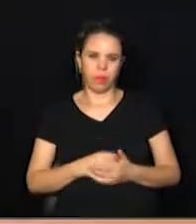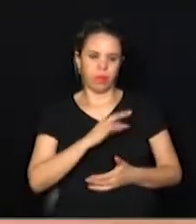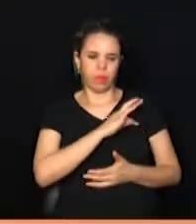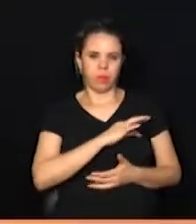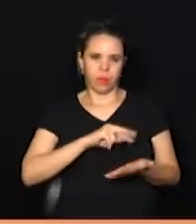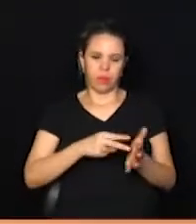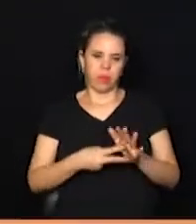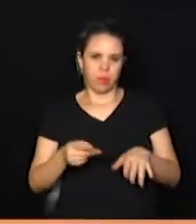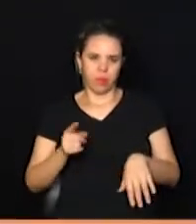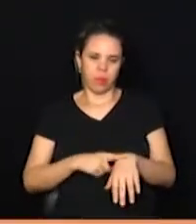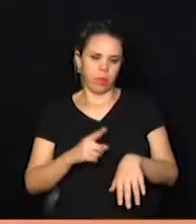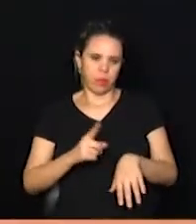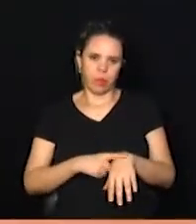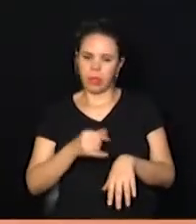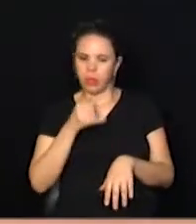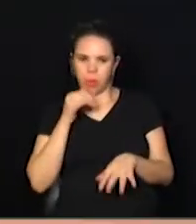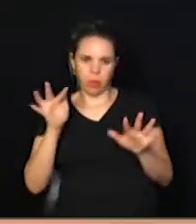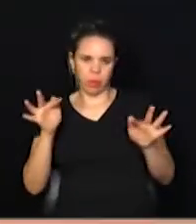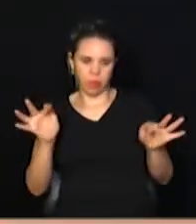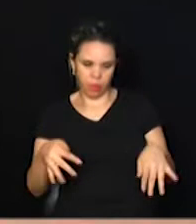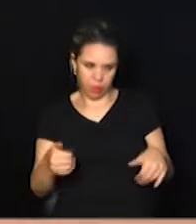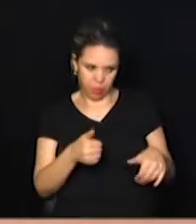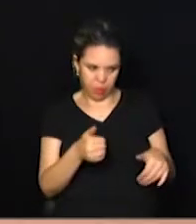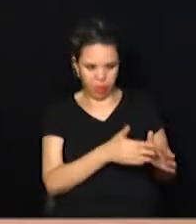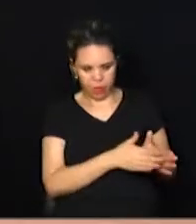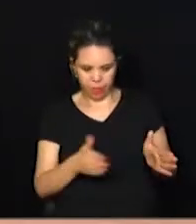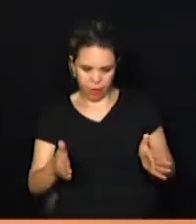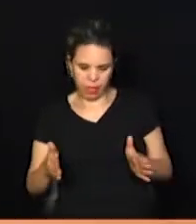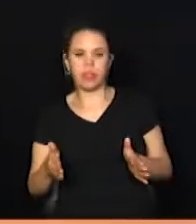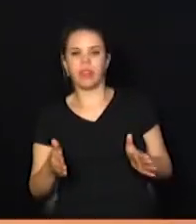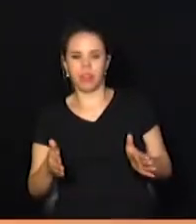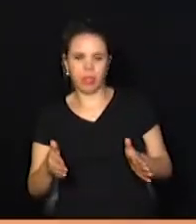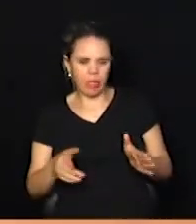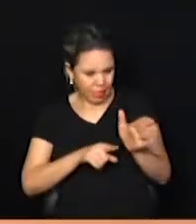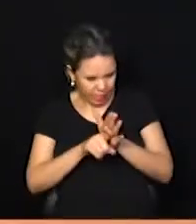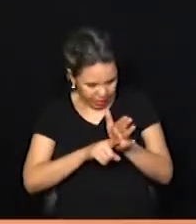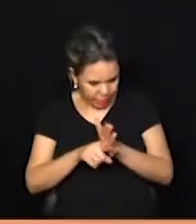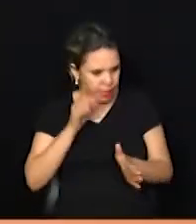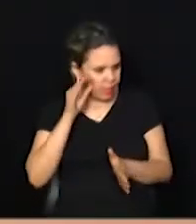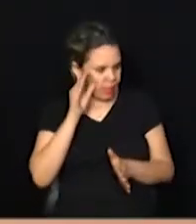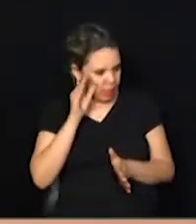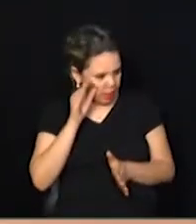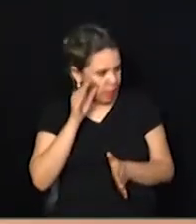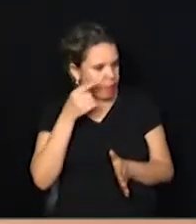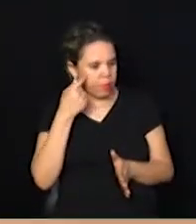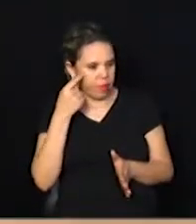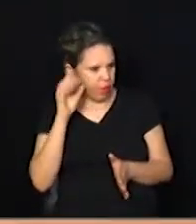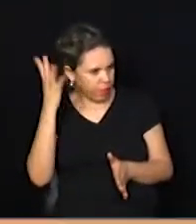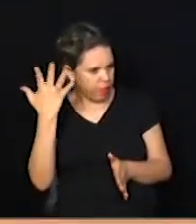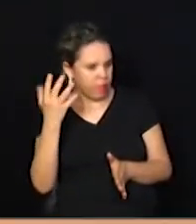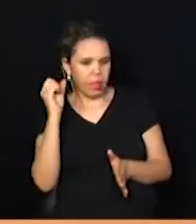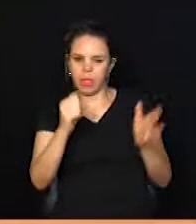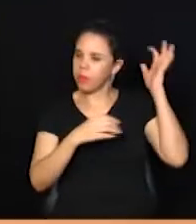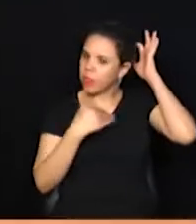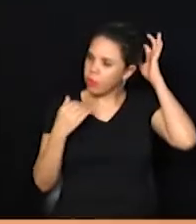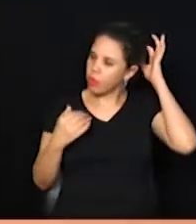é o momento que põe fim à primeira fase do processo. A primeira fase de investigação, de apuração, para que se